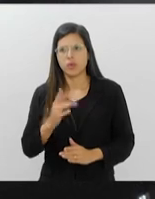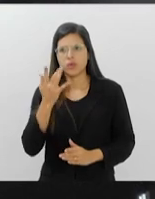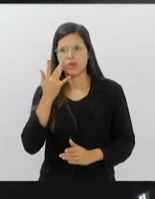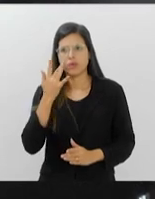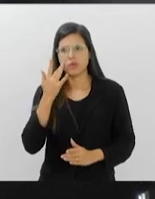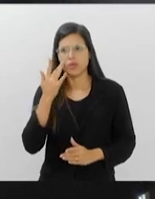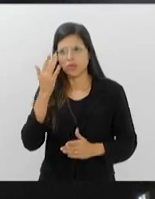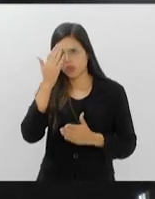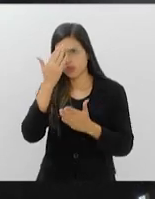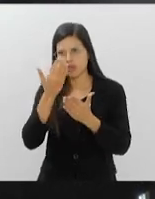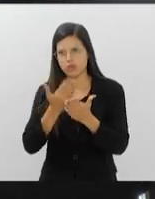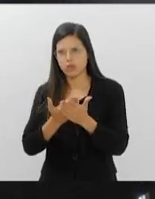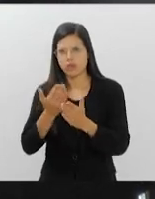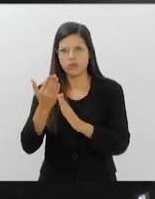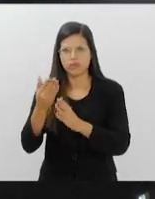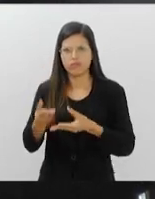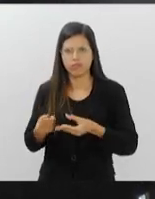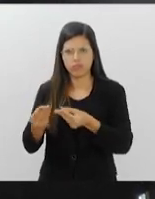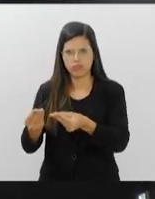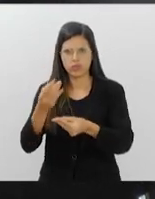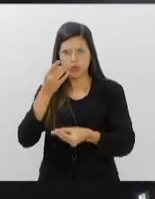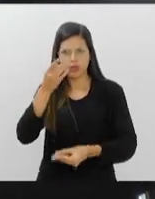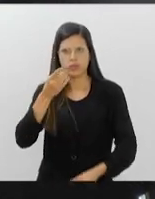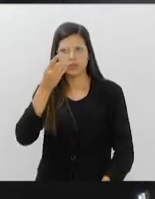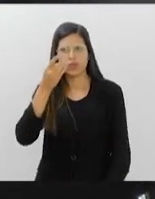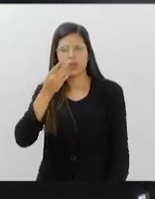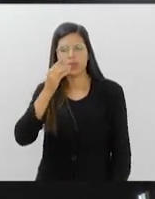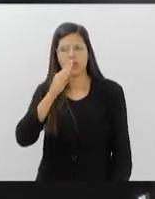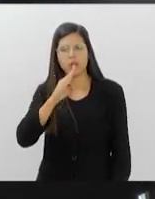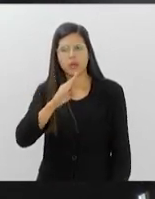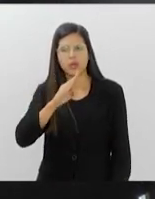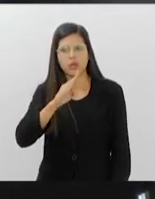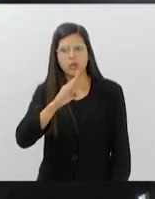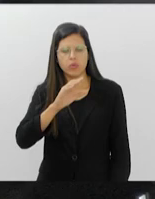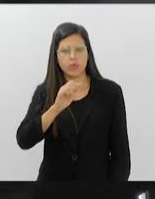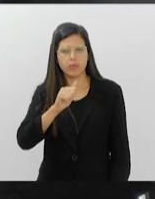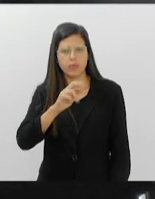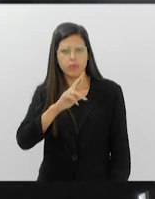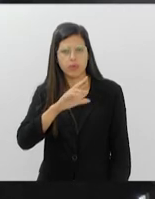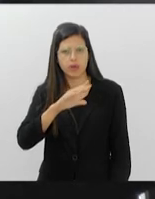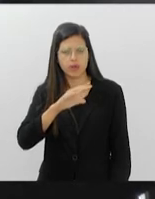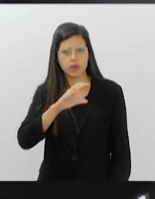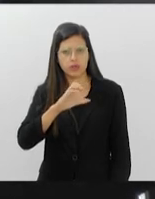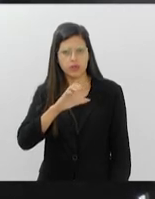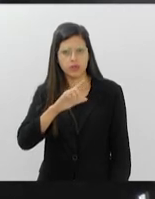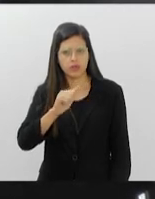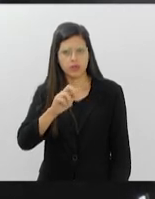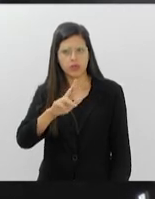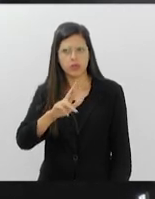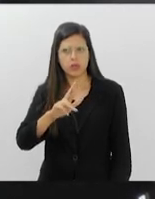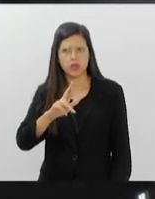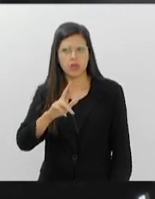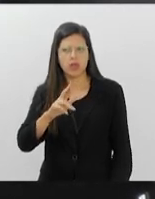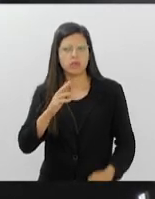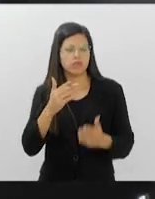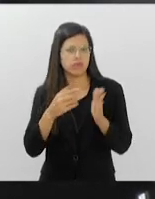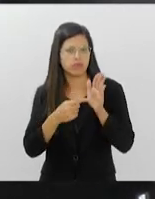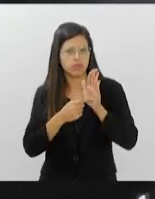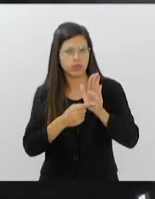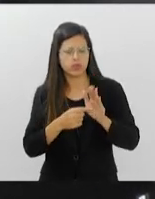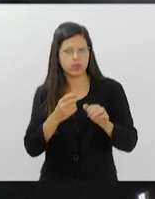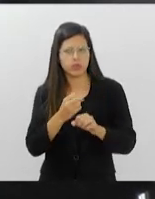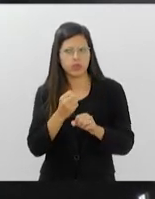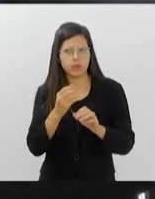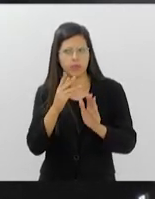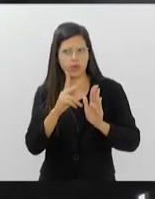deputado Bacelar. O deputado Bacelar apresentou esse projeto em 23. Nós estamos no final